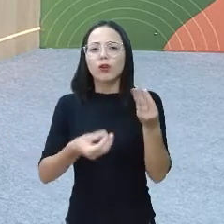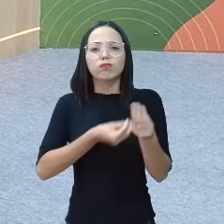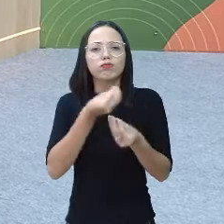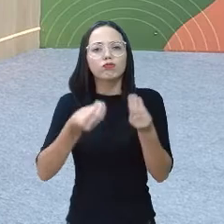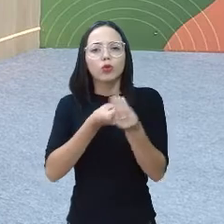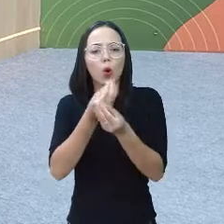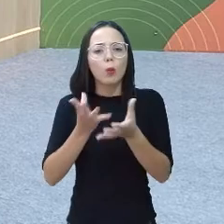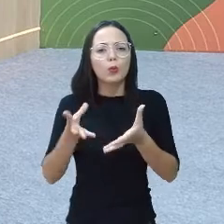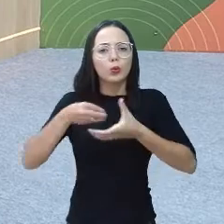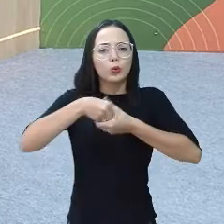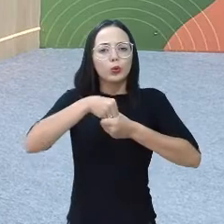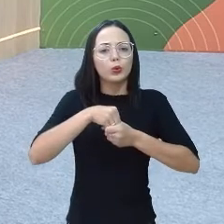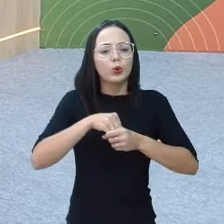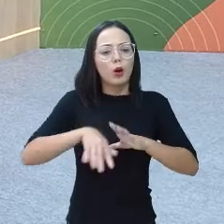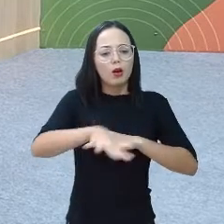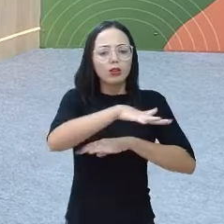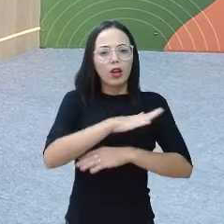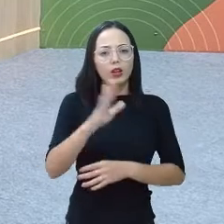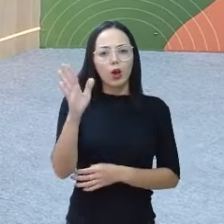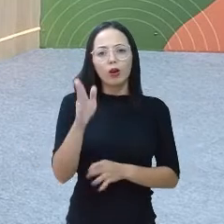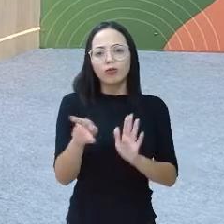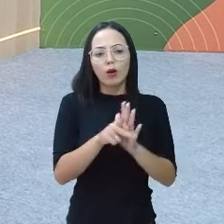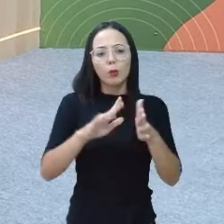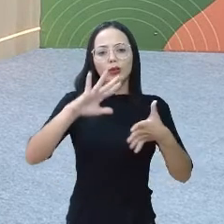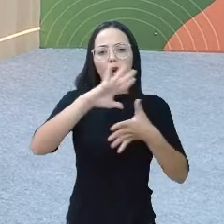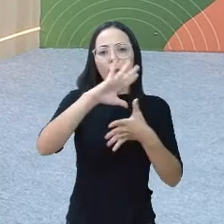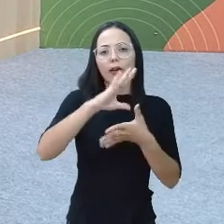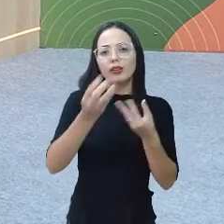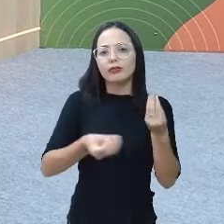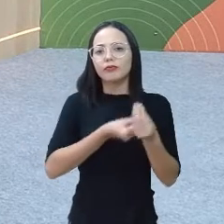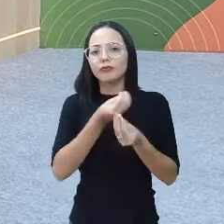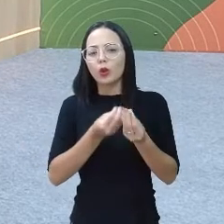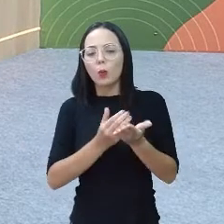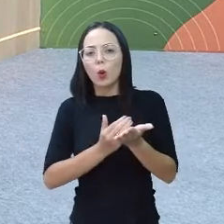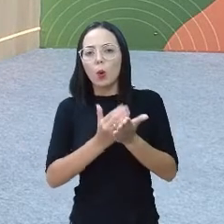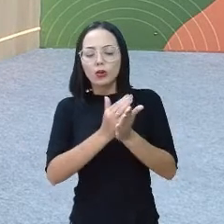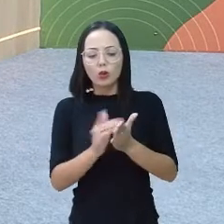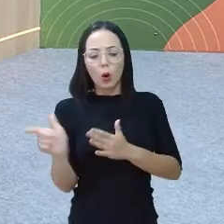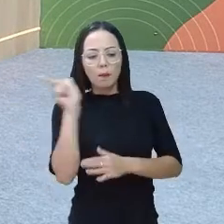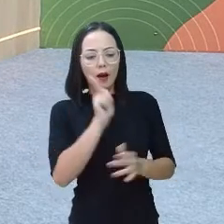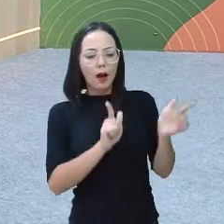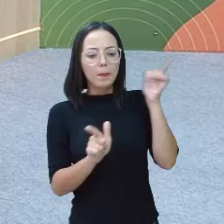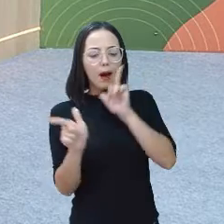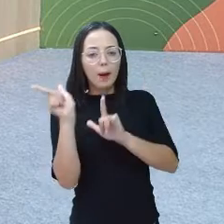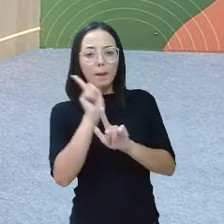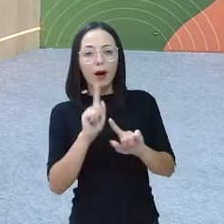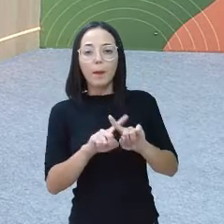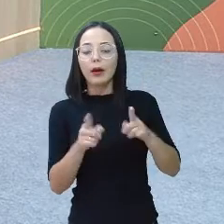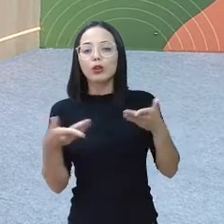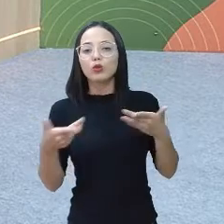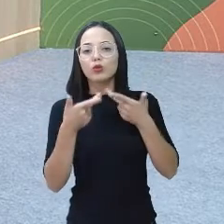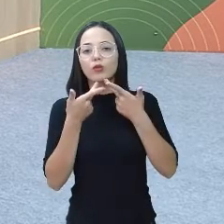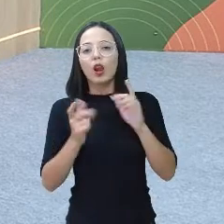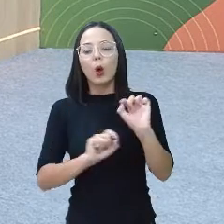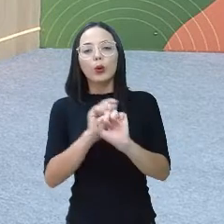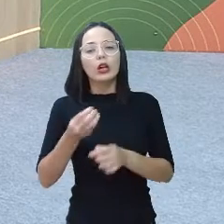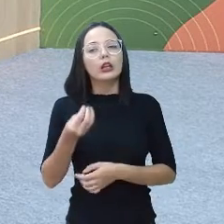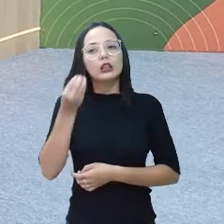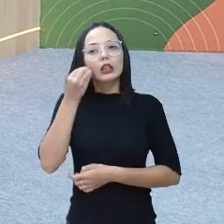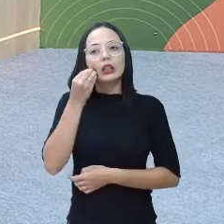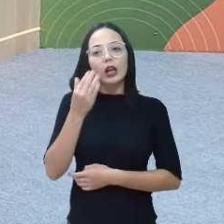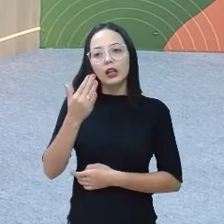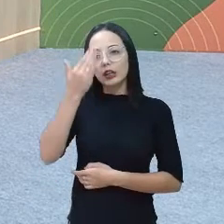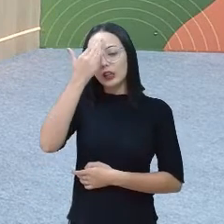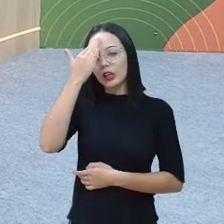né? Então a gente mostrou como eles chegaram, como eles começaram a tomar posse do território, e hoje a gente vai tentar